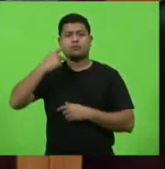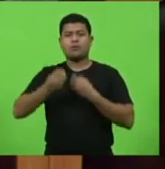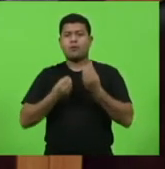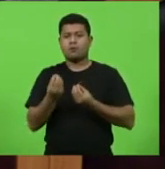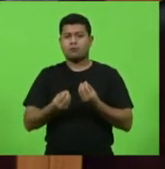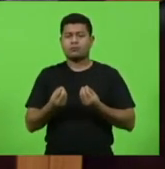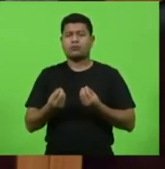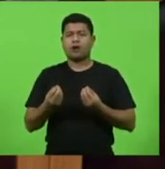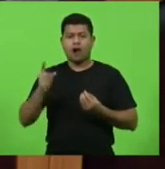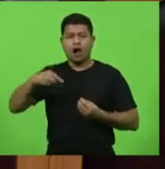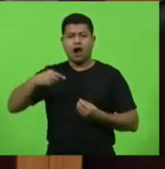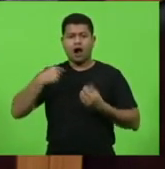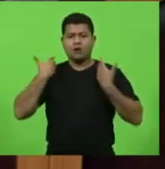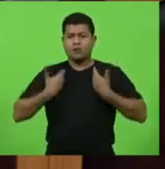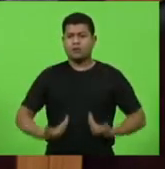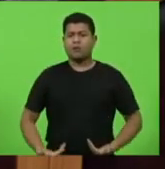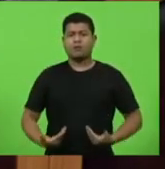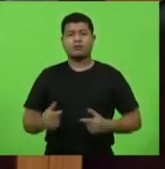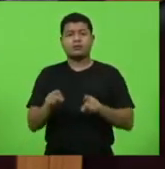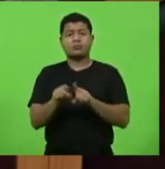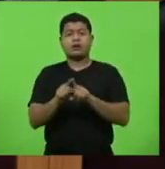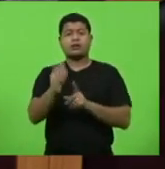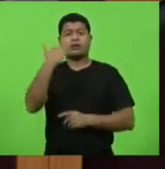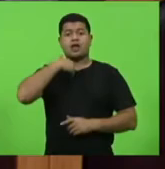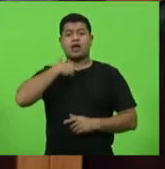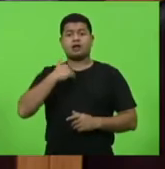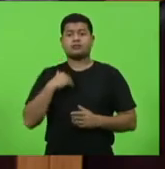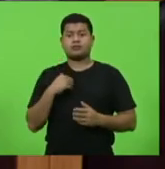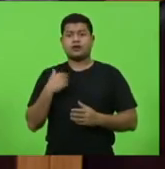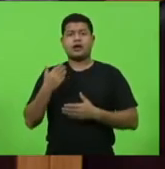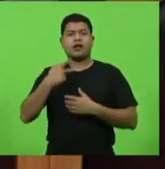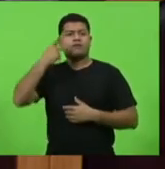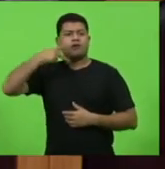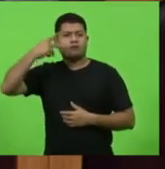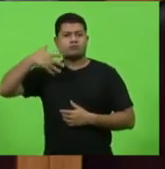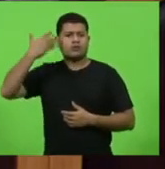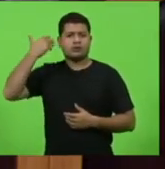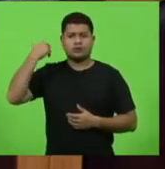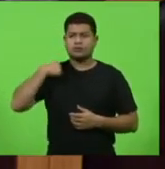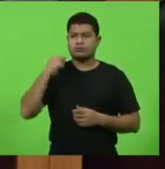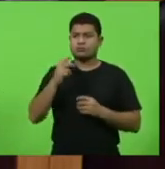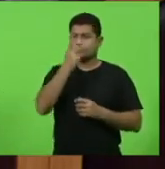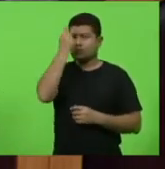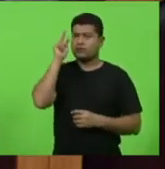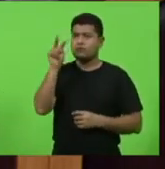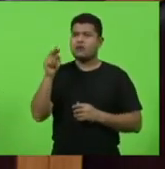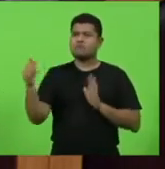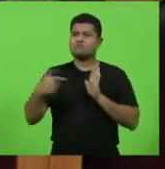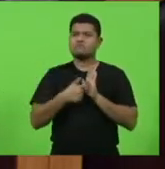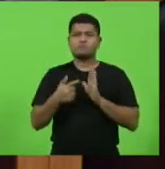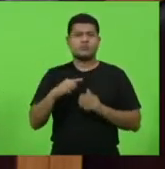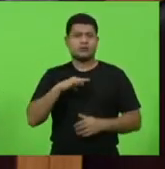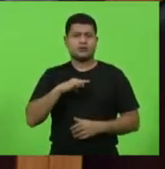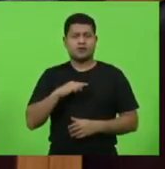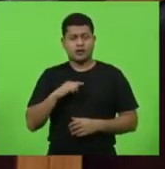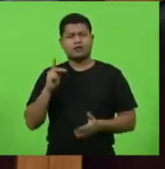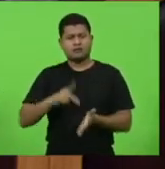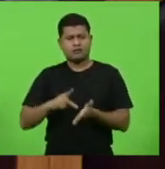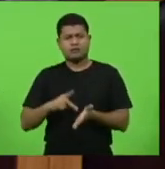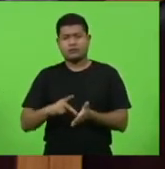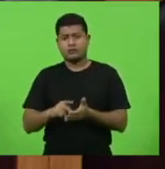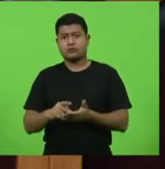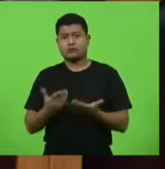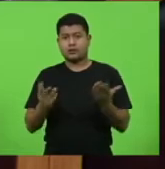ele toca o coração das pessoas. E era verdade. Escreveu seu nome na história, certo? Seu legado